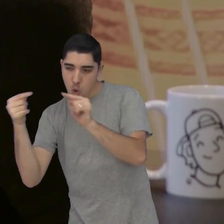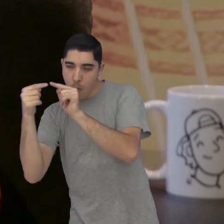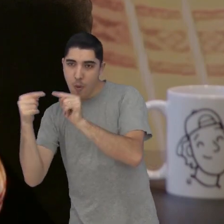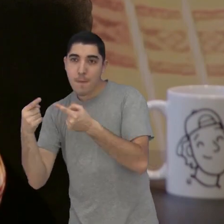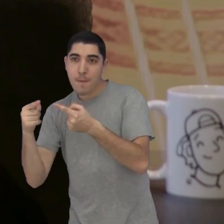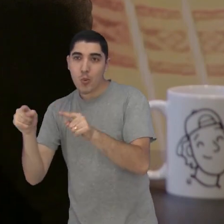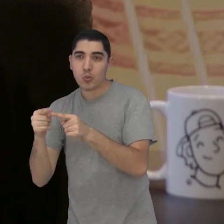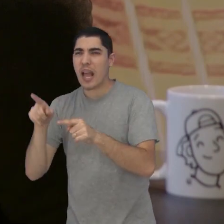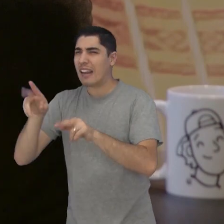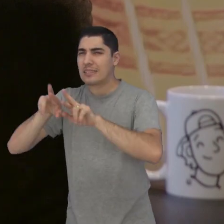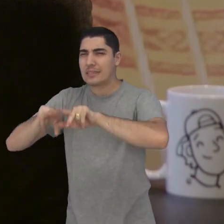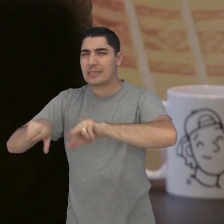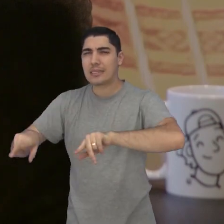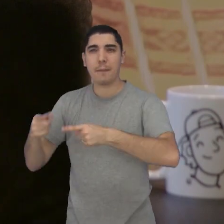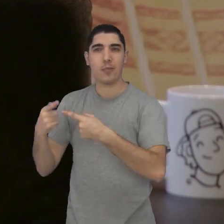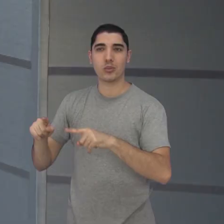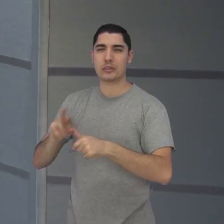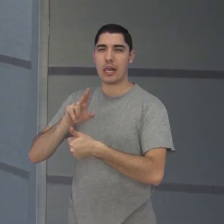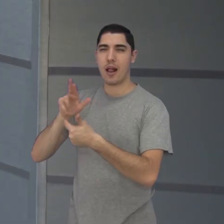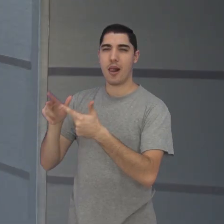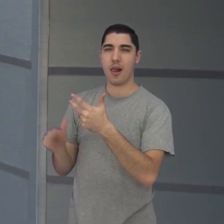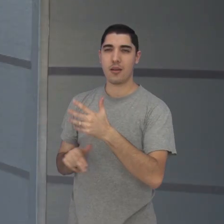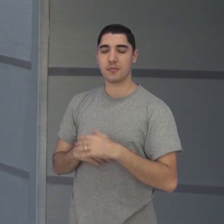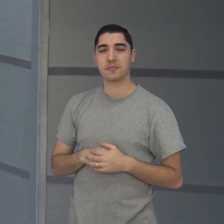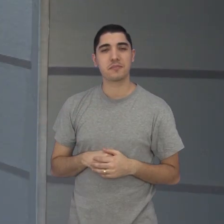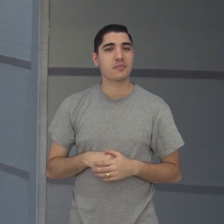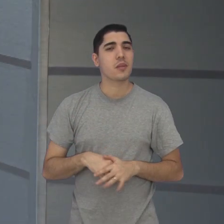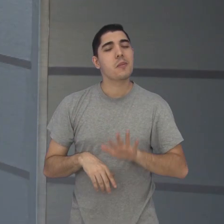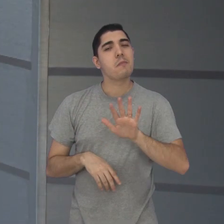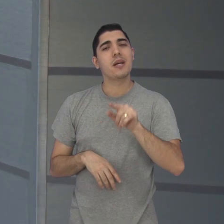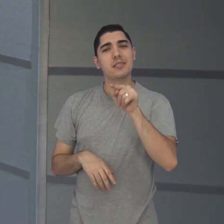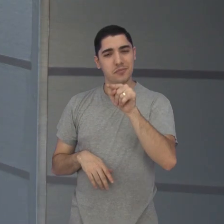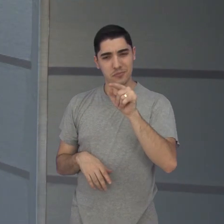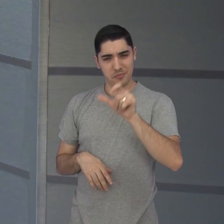no Rancho, por aí vai. Pedro, mas você sabe,